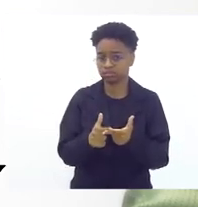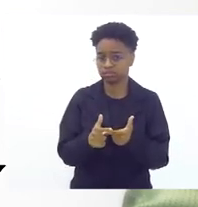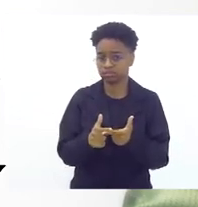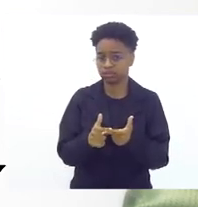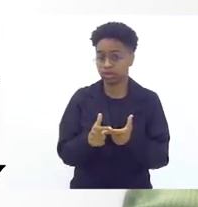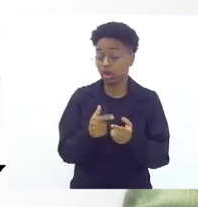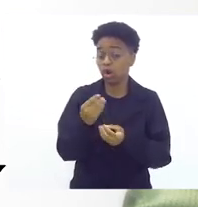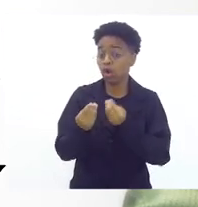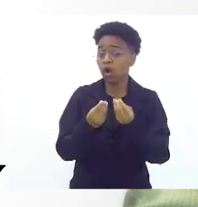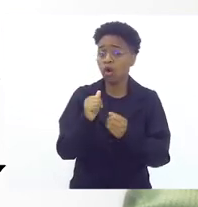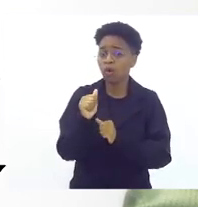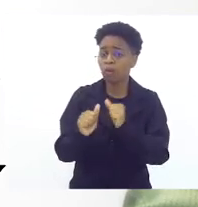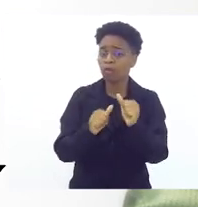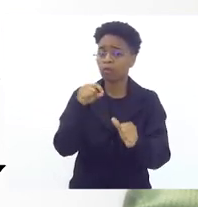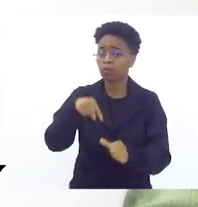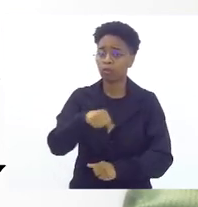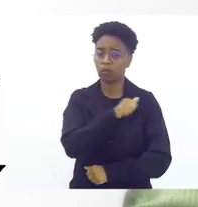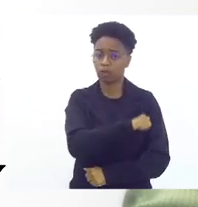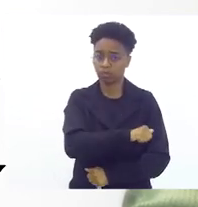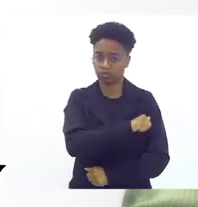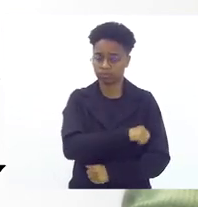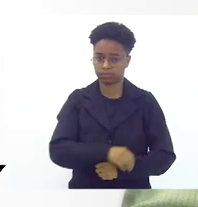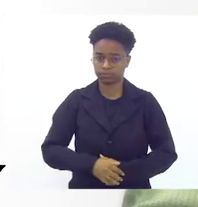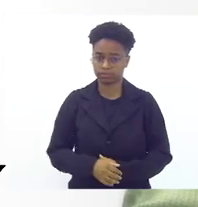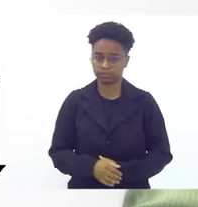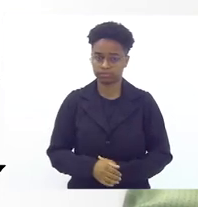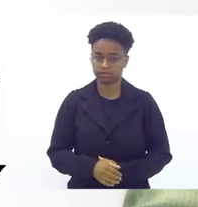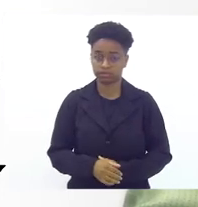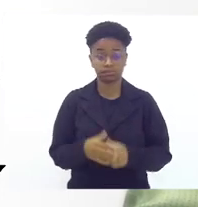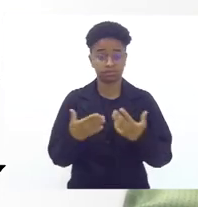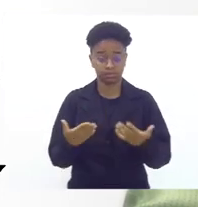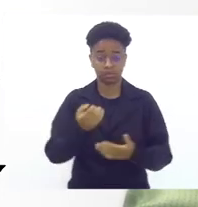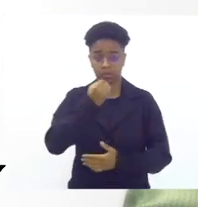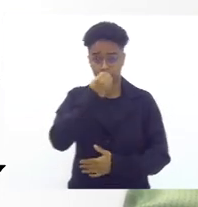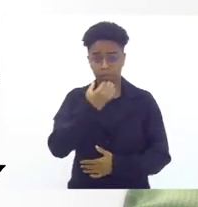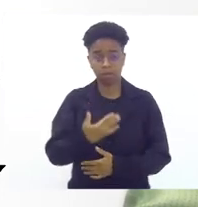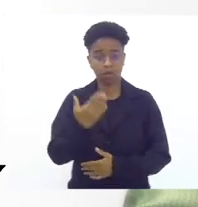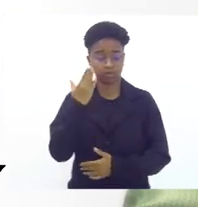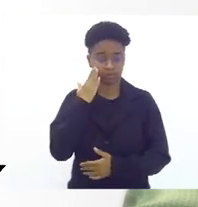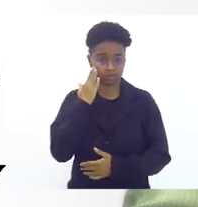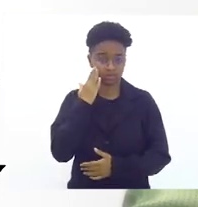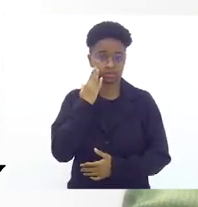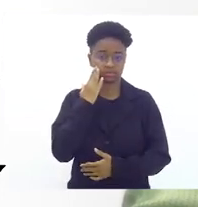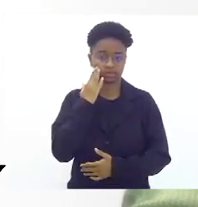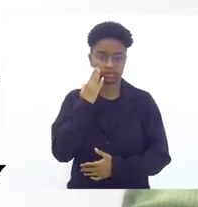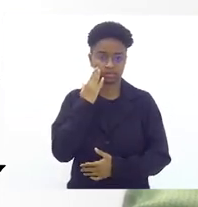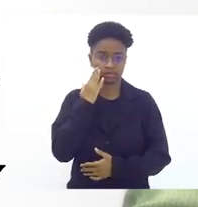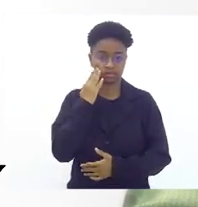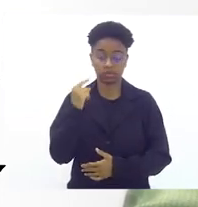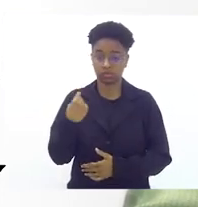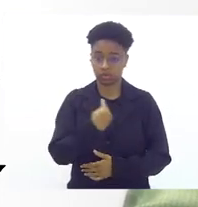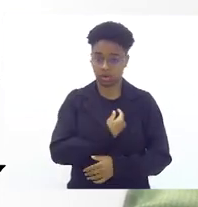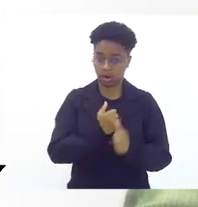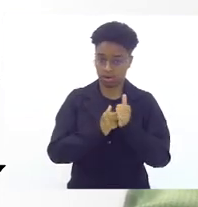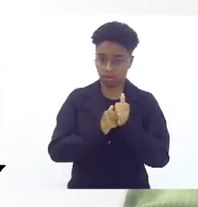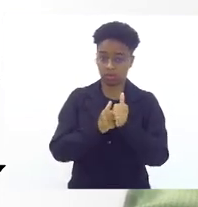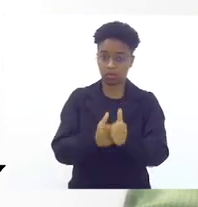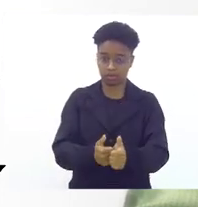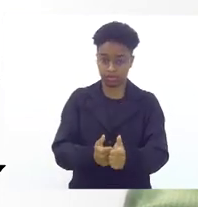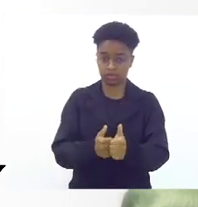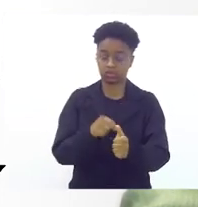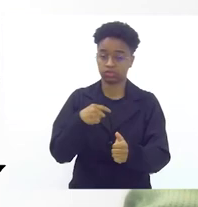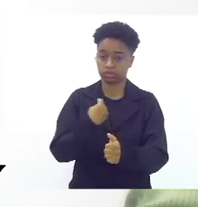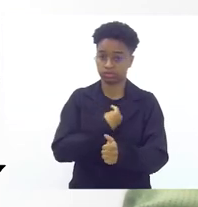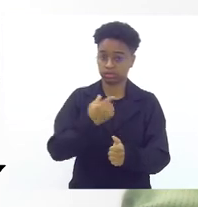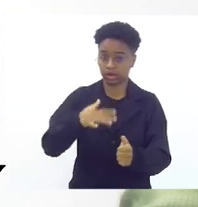como é que isso vai mudar no Rio de Janeiro e é muito bom Renata saber que você nós estamos acompanhando nós da rede